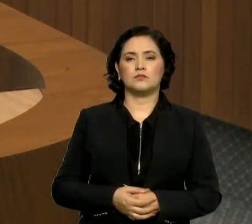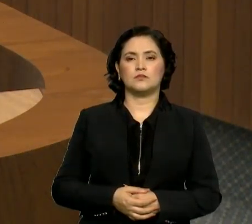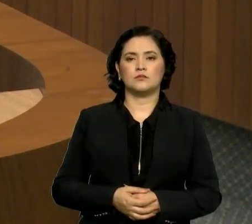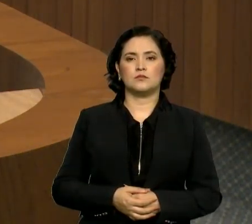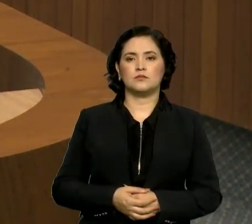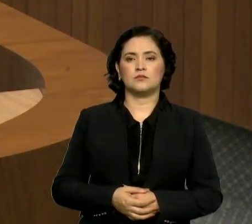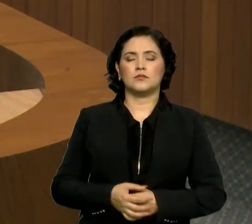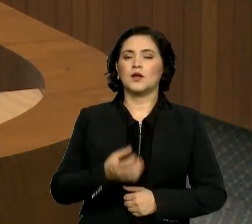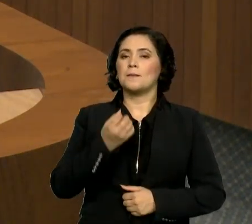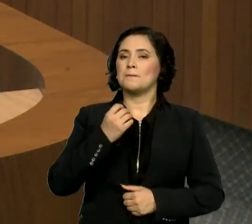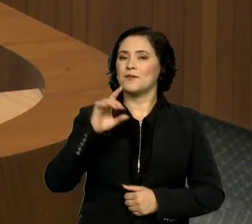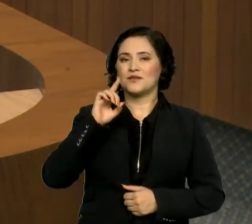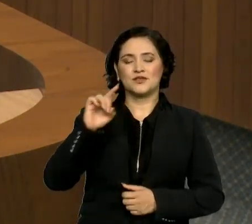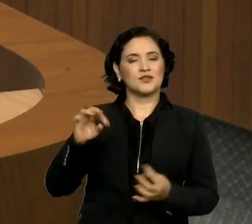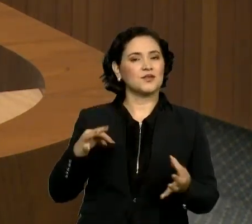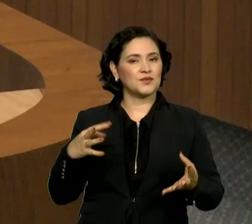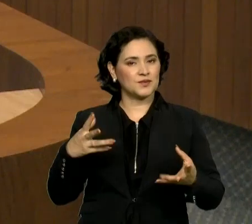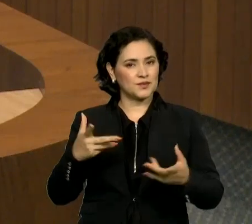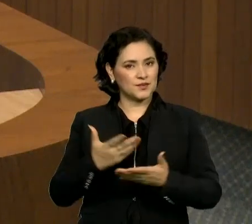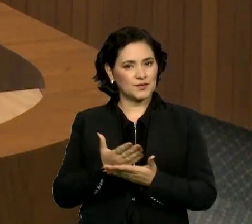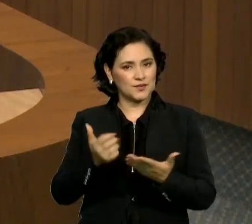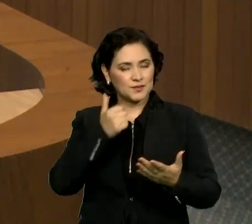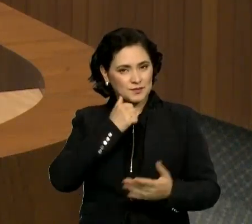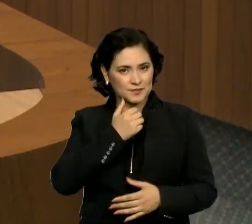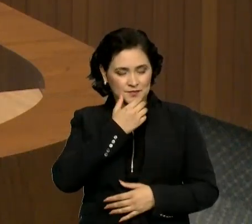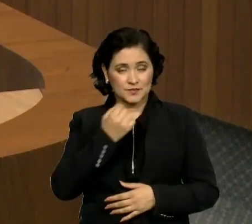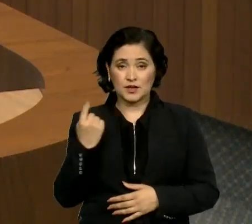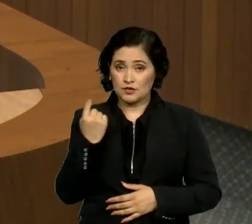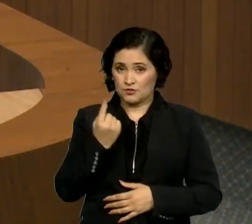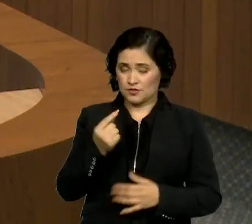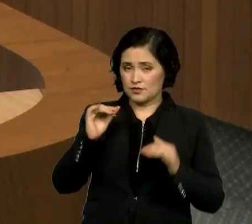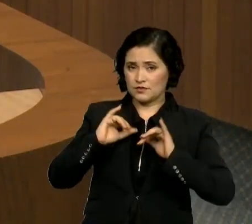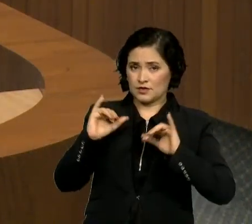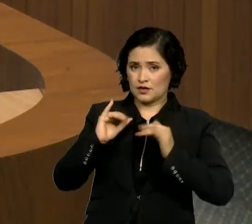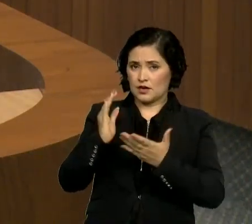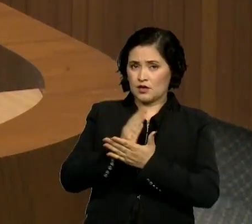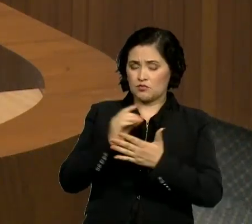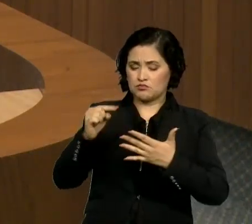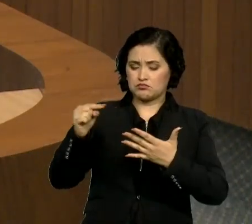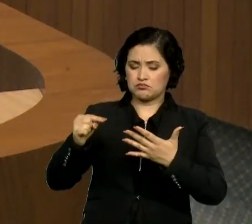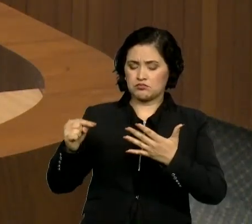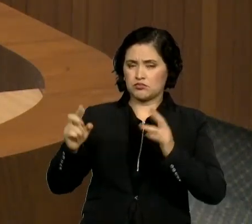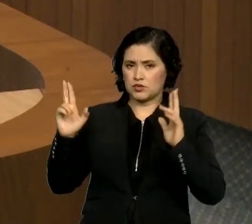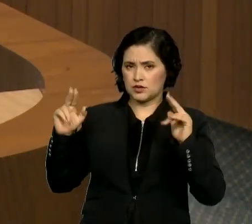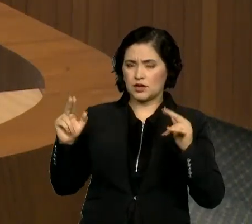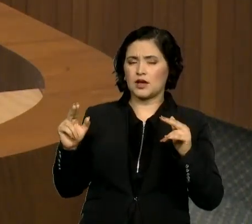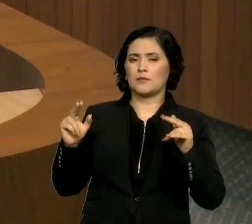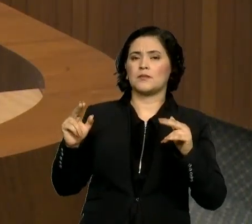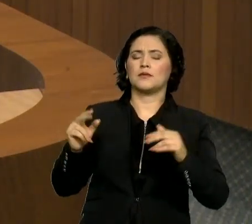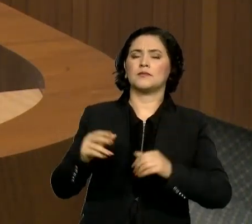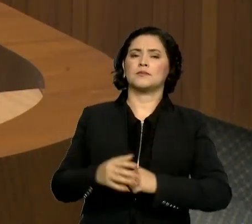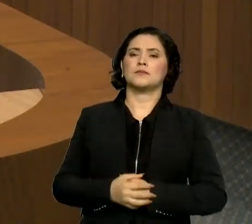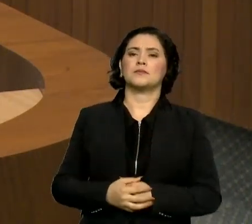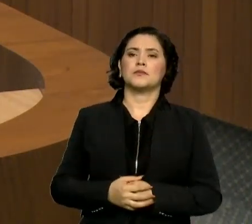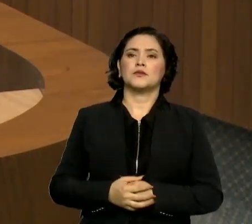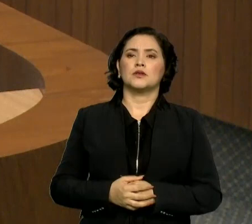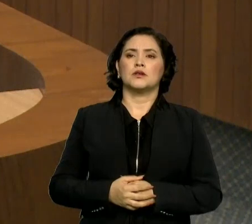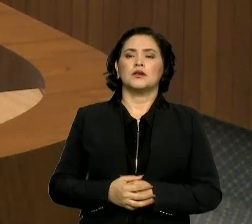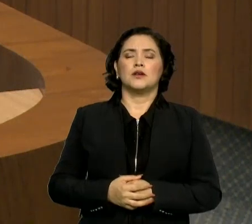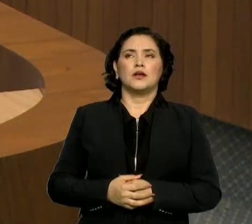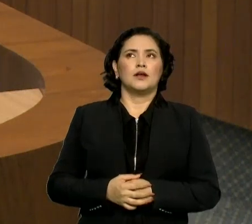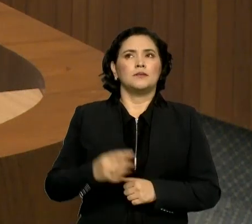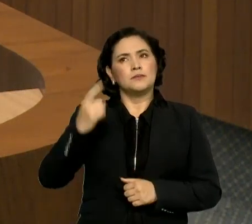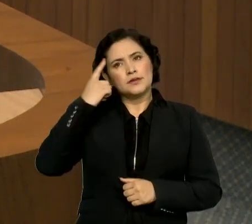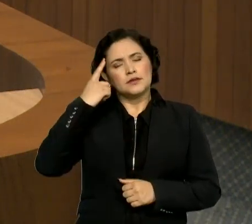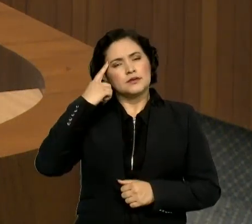Bom dia a todos, bom dia a todas. Eu subo à tribuna para tratar de alguns assuntos e fazer algumas reflexões acerca do tratamento